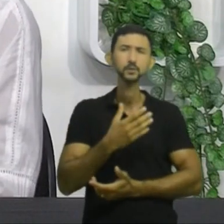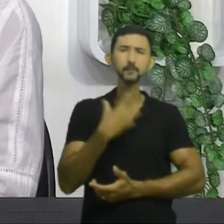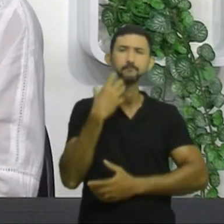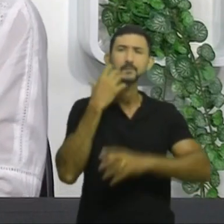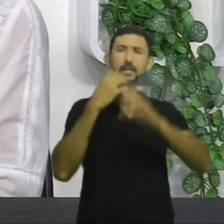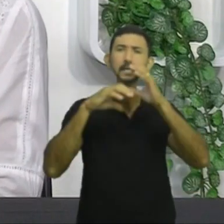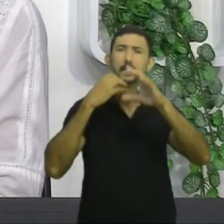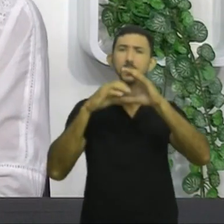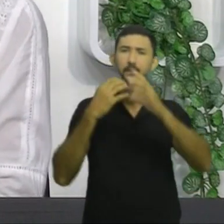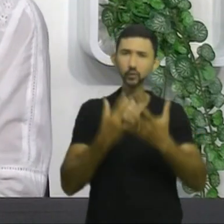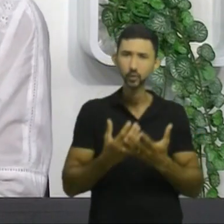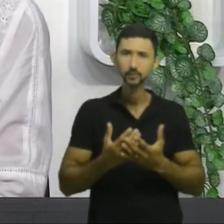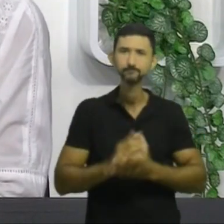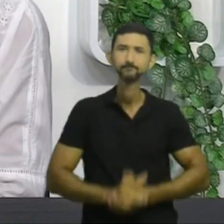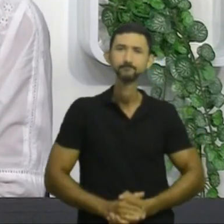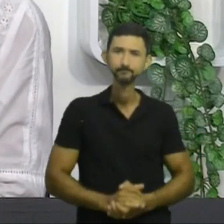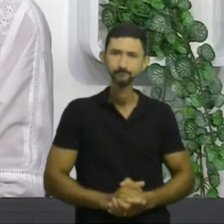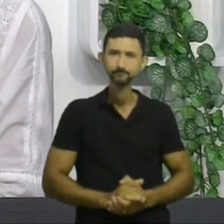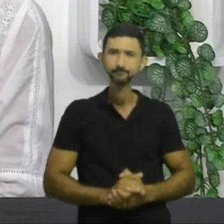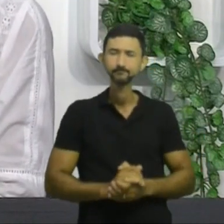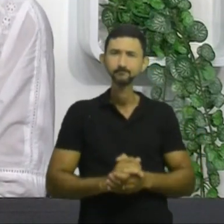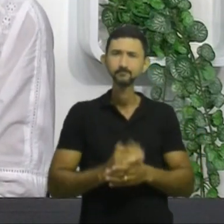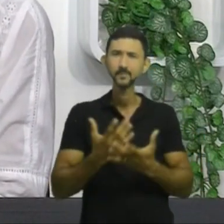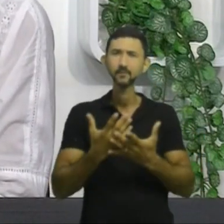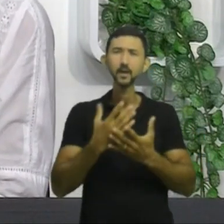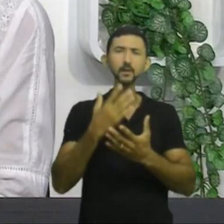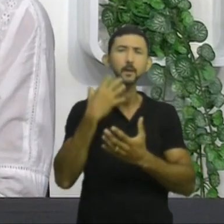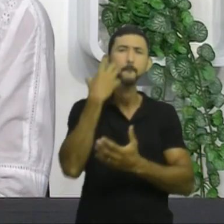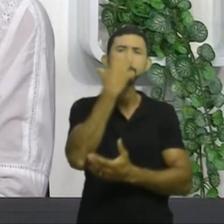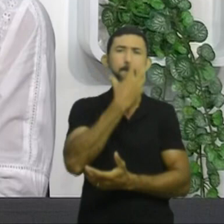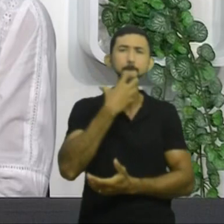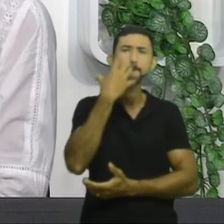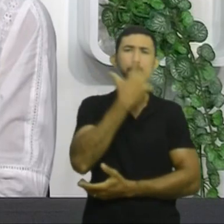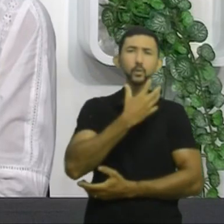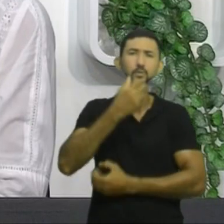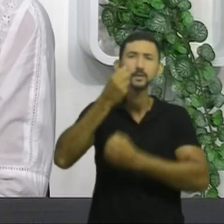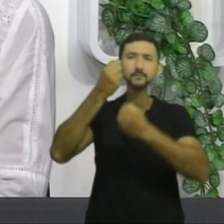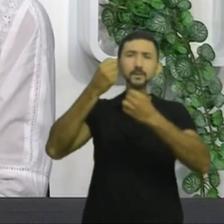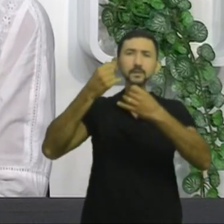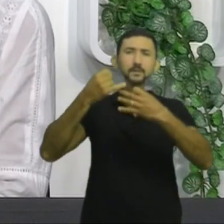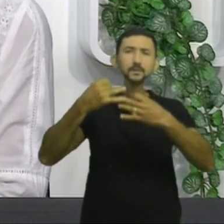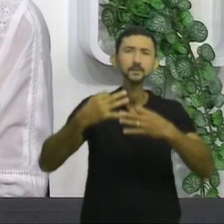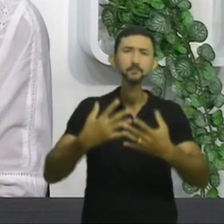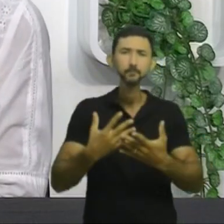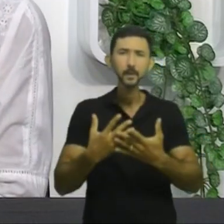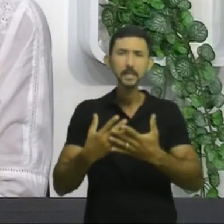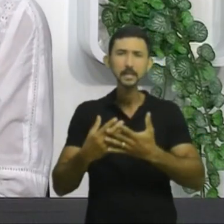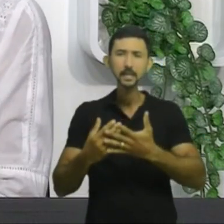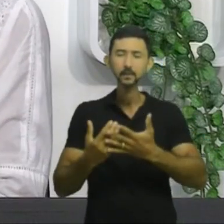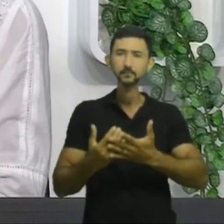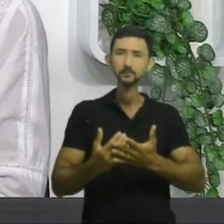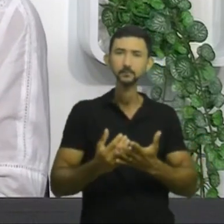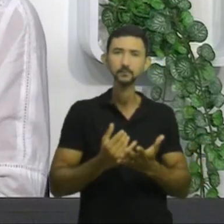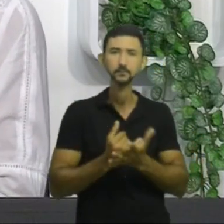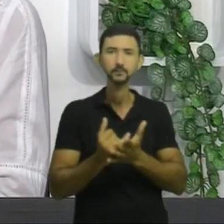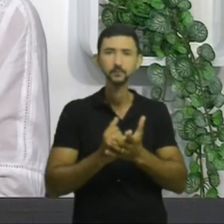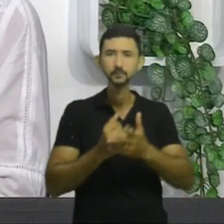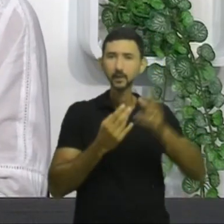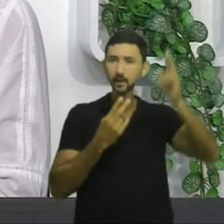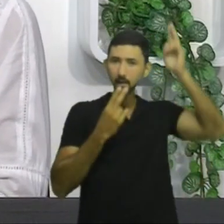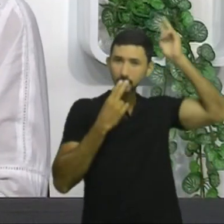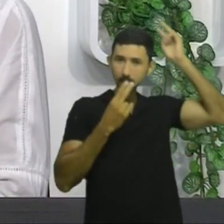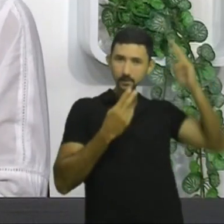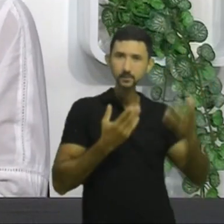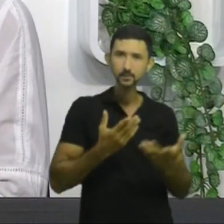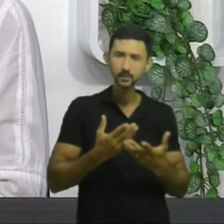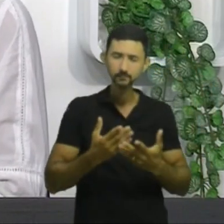se chama Marlui Miranda, e ela tem uma canção que fala dessa identidade indígena, que é uma coisa muito